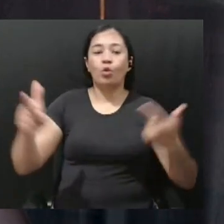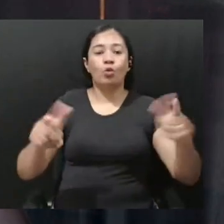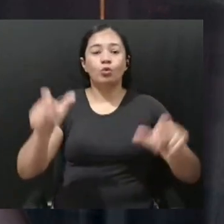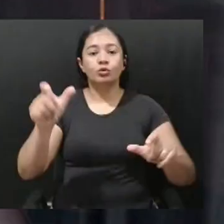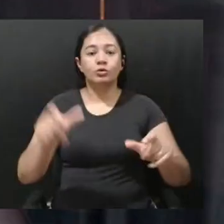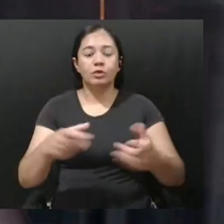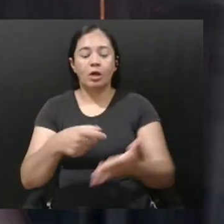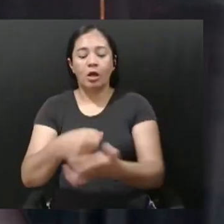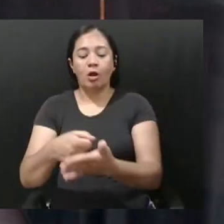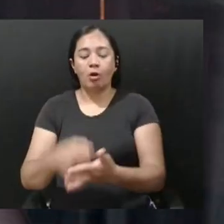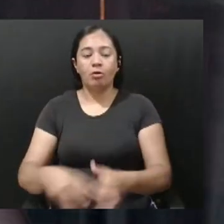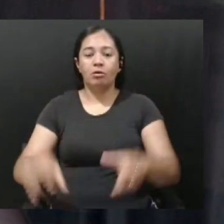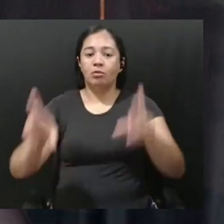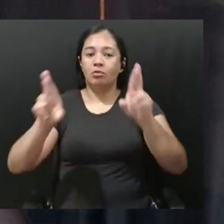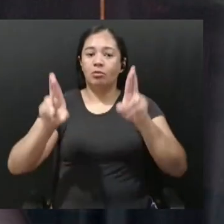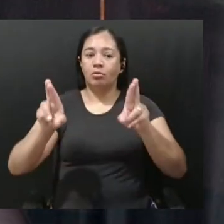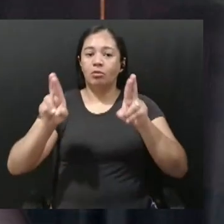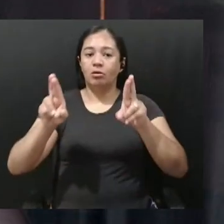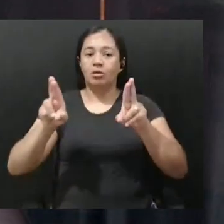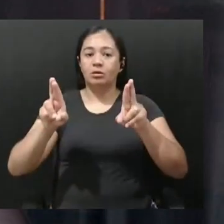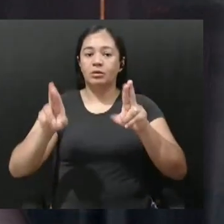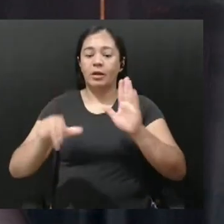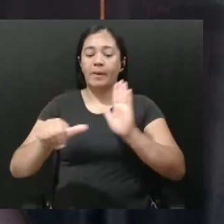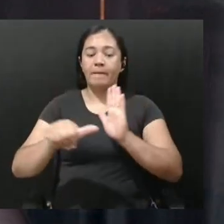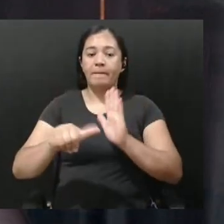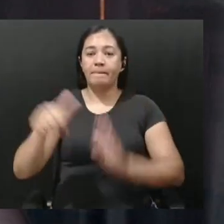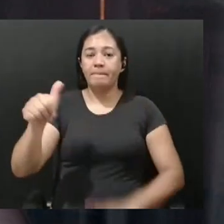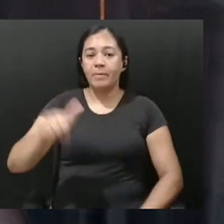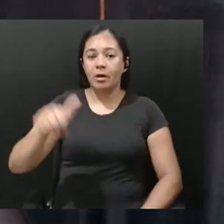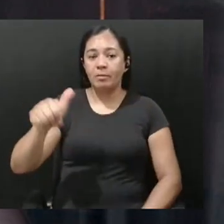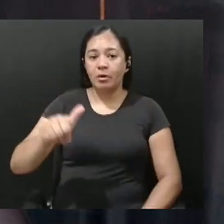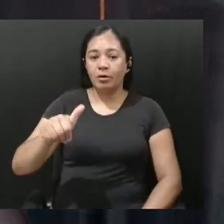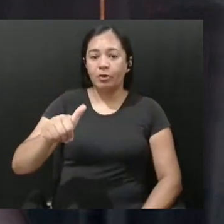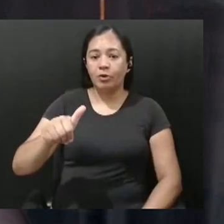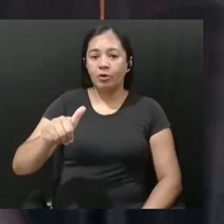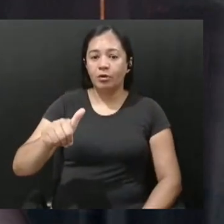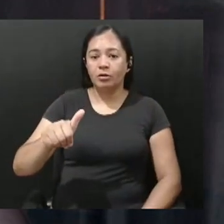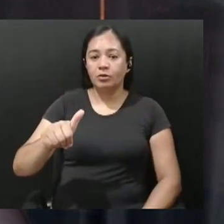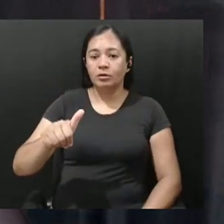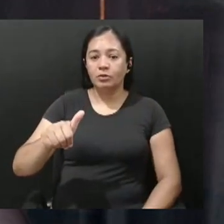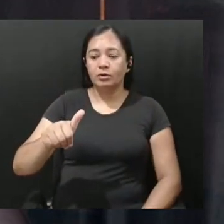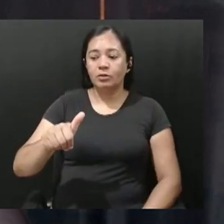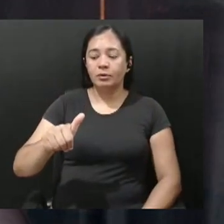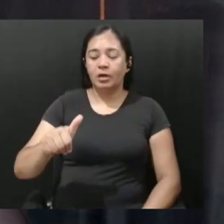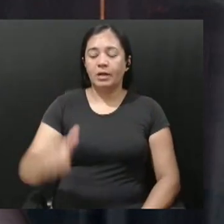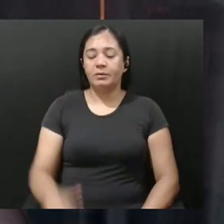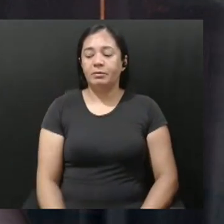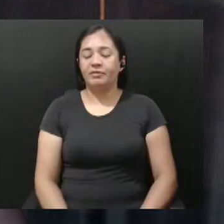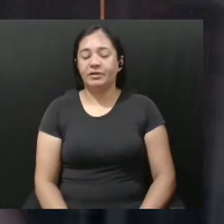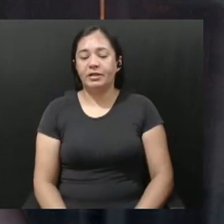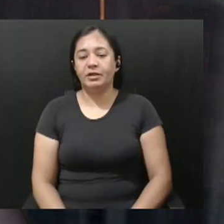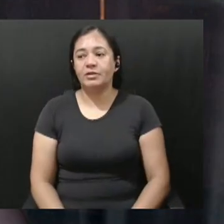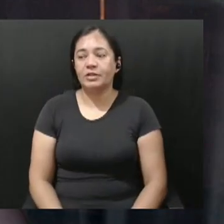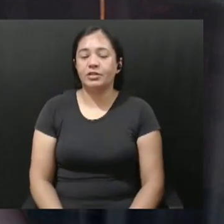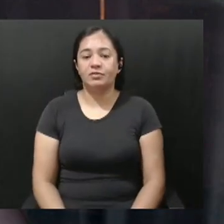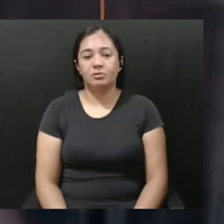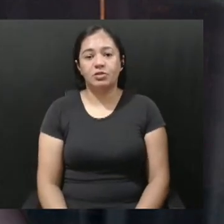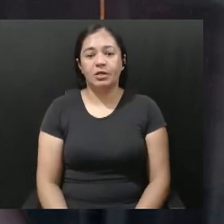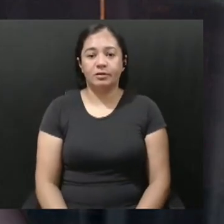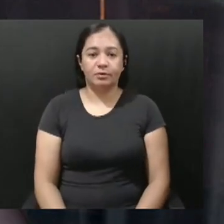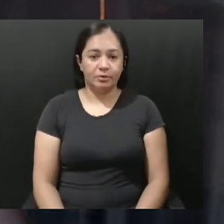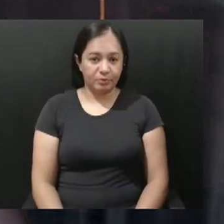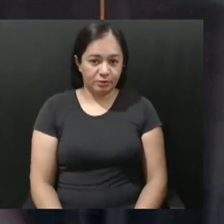eu acho que em um primeiro momento, né, às vezes pegar esse momento de antecipação, que Uhum. pode ser uma antecipação